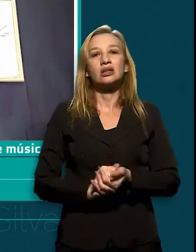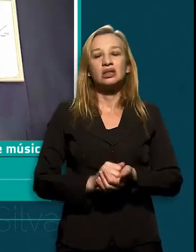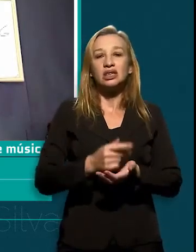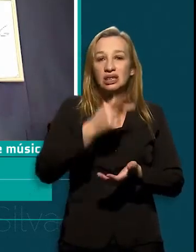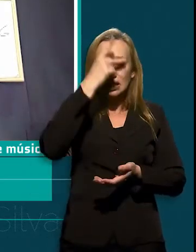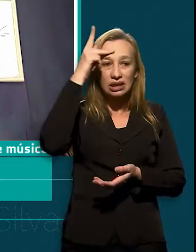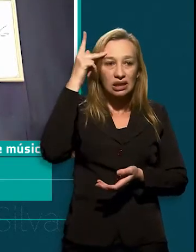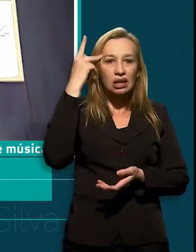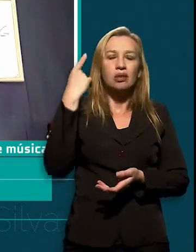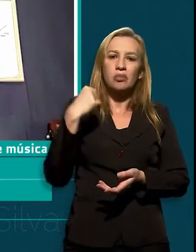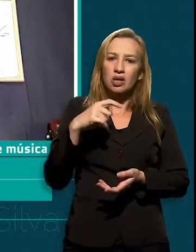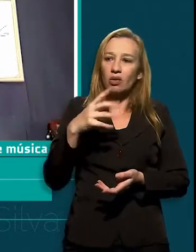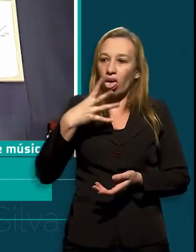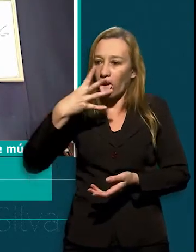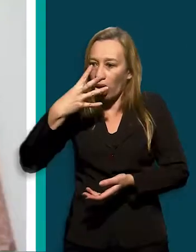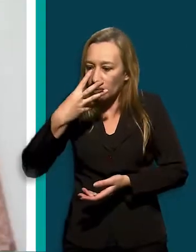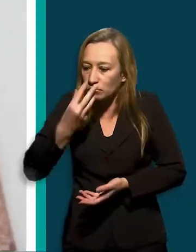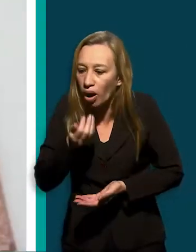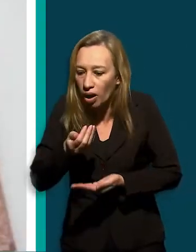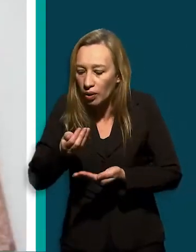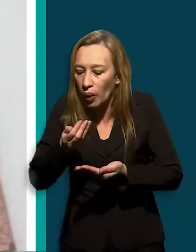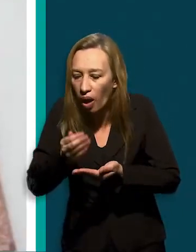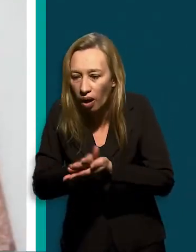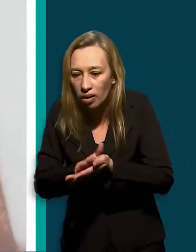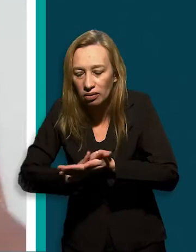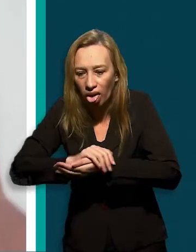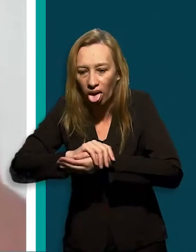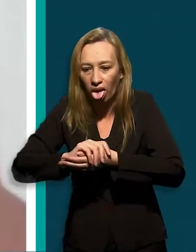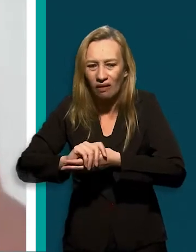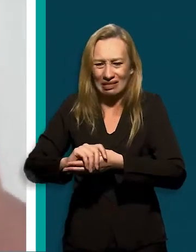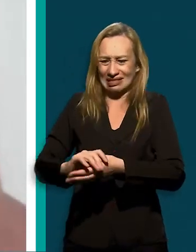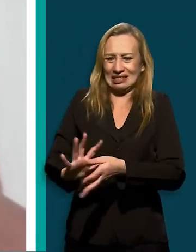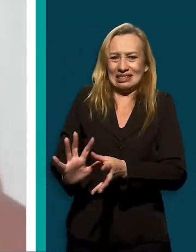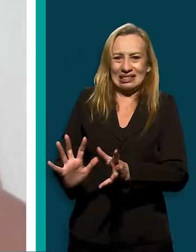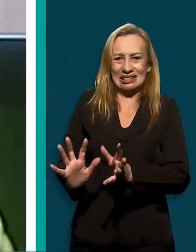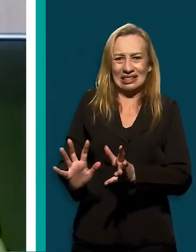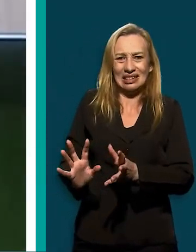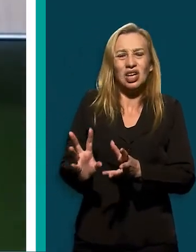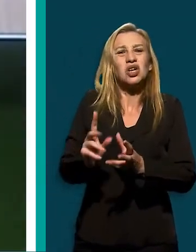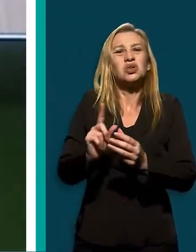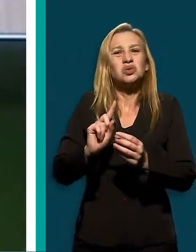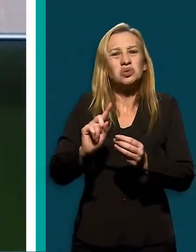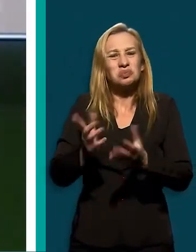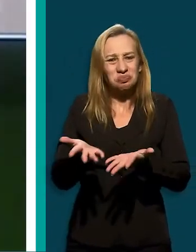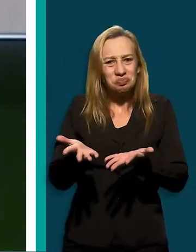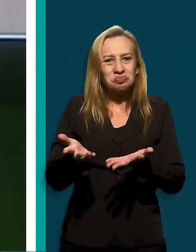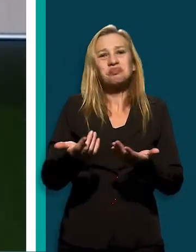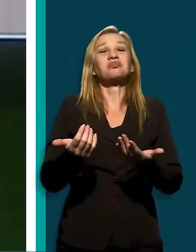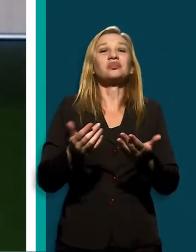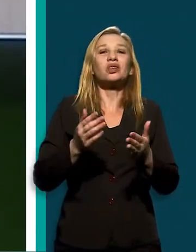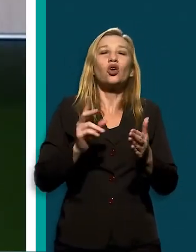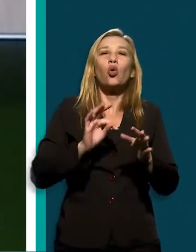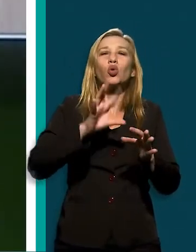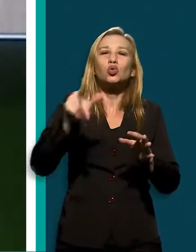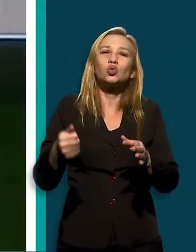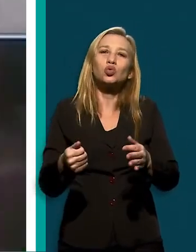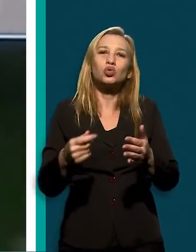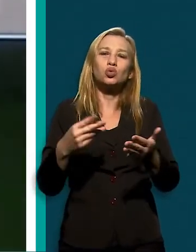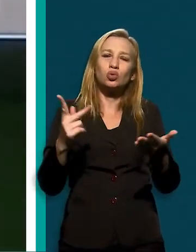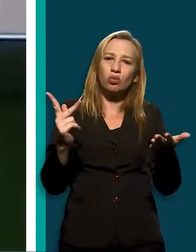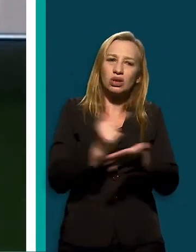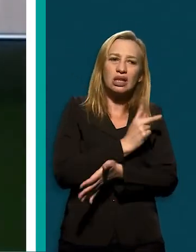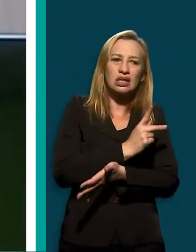isso. assim... É horrível. Então, a gente tem muito disso ainda. Então, mesmo com tudo